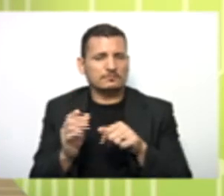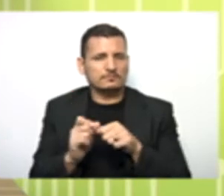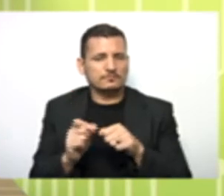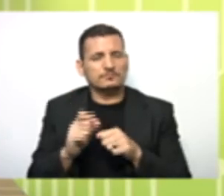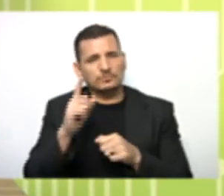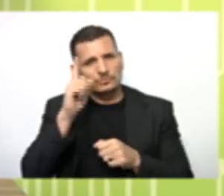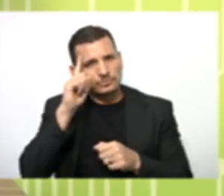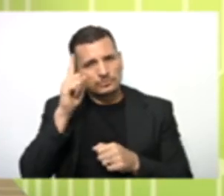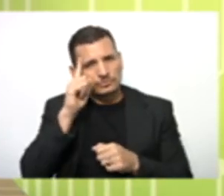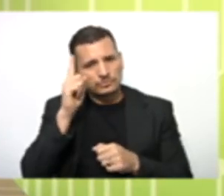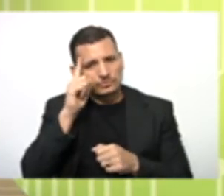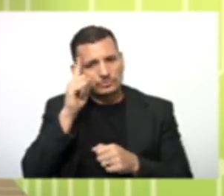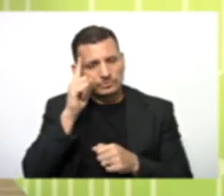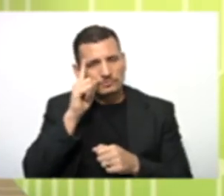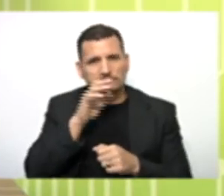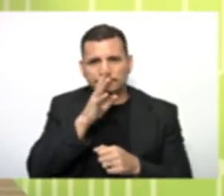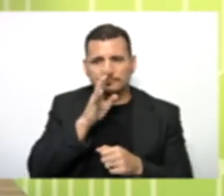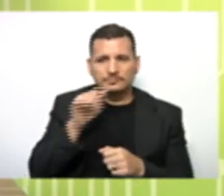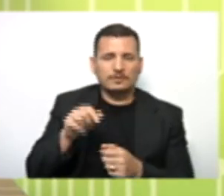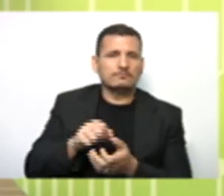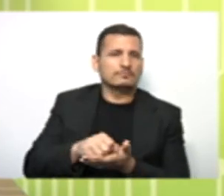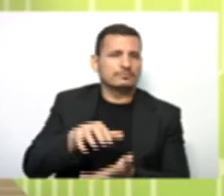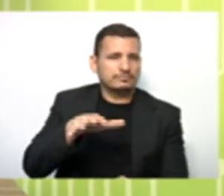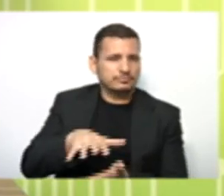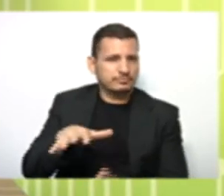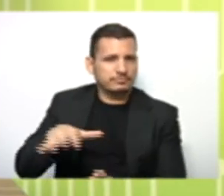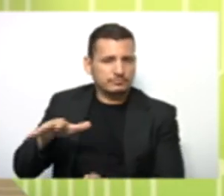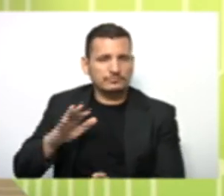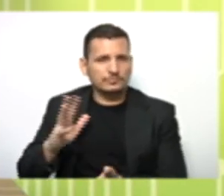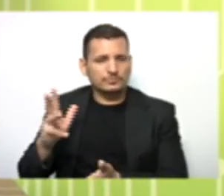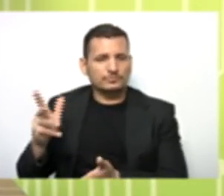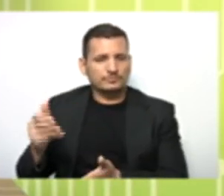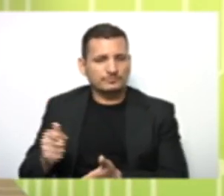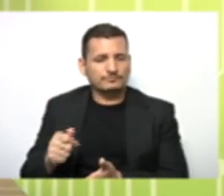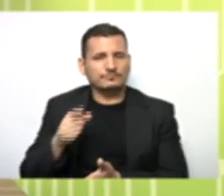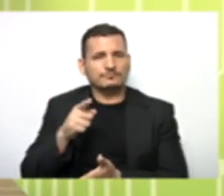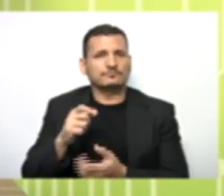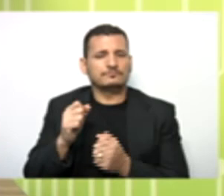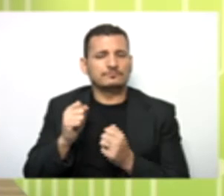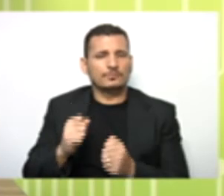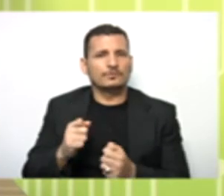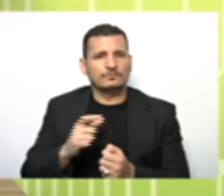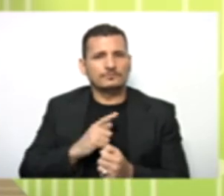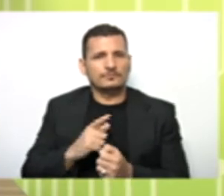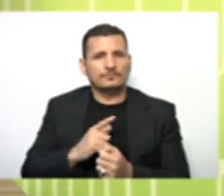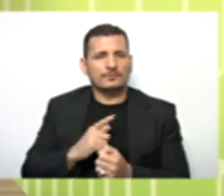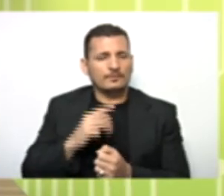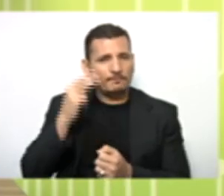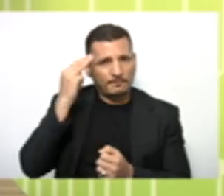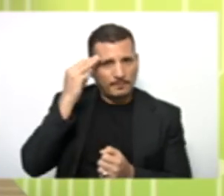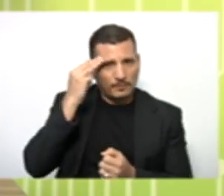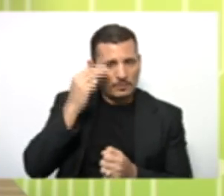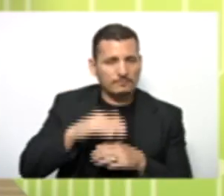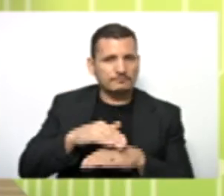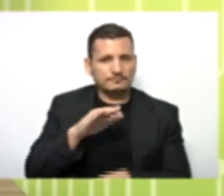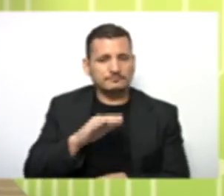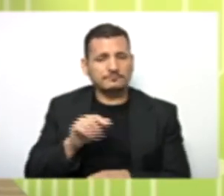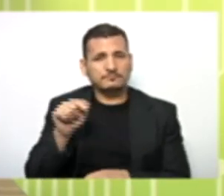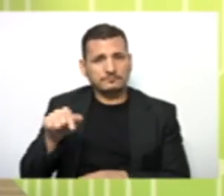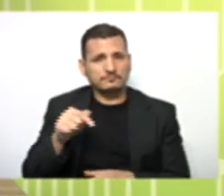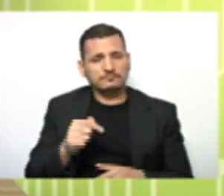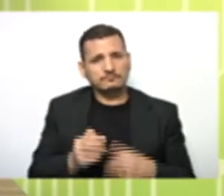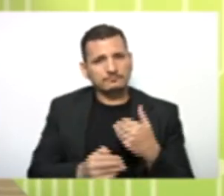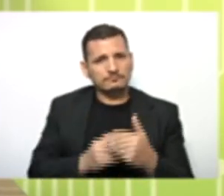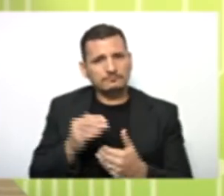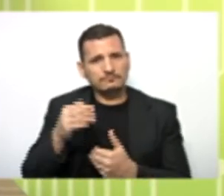dia automaticamente, que ela compacta tudo para que você possa ocupar menos espaço em disco. Esse é um processo